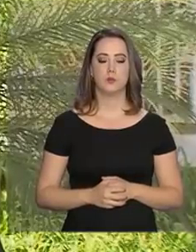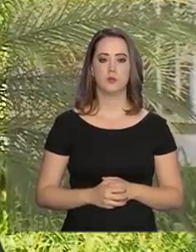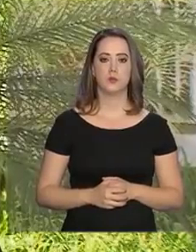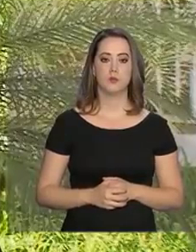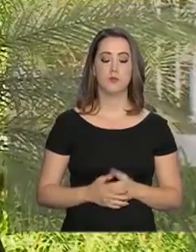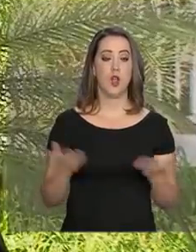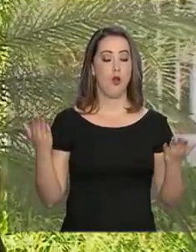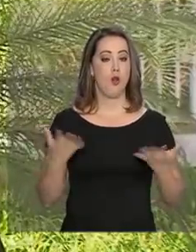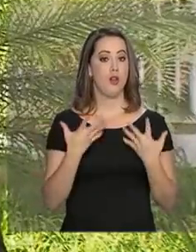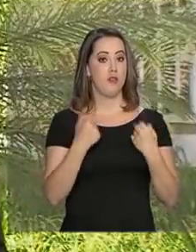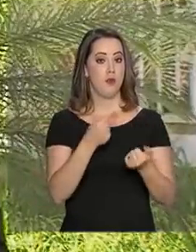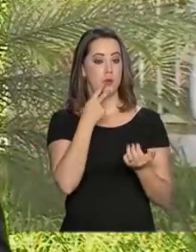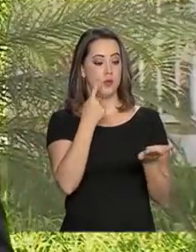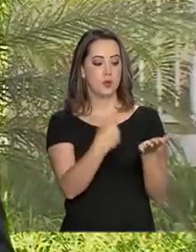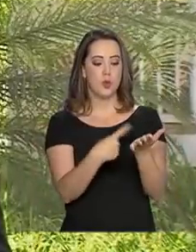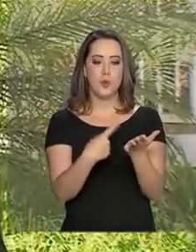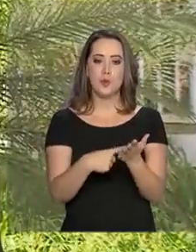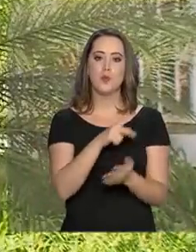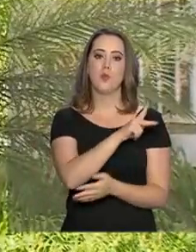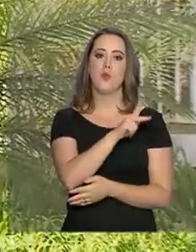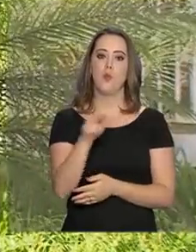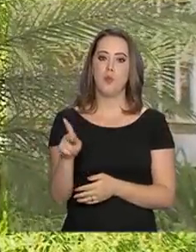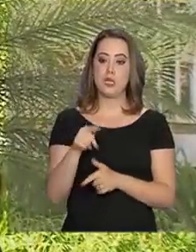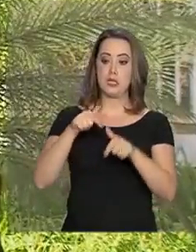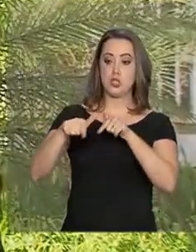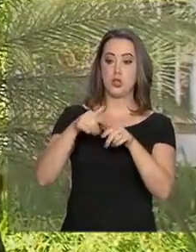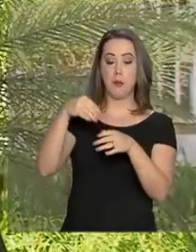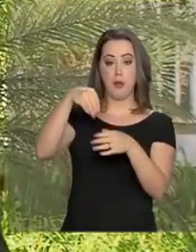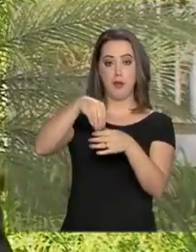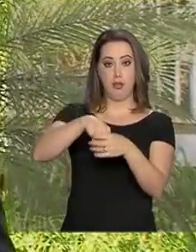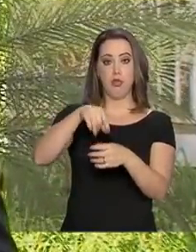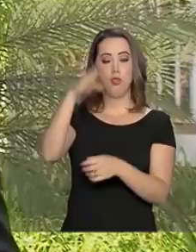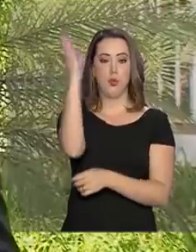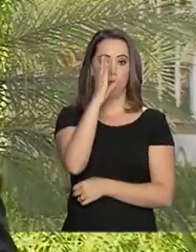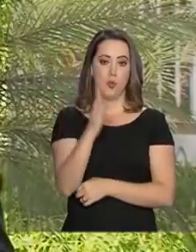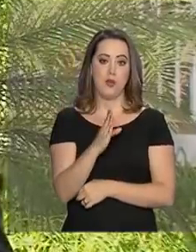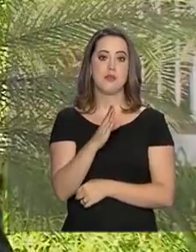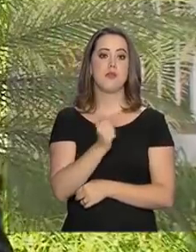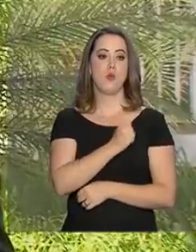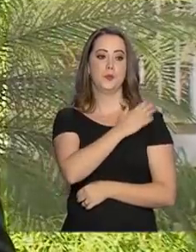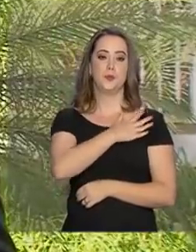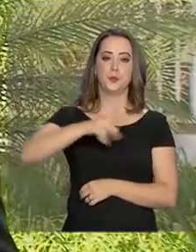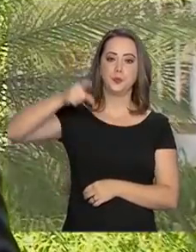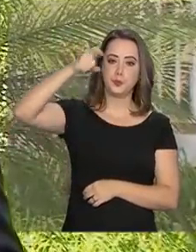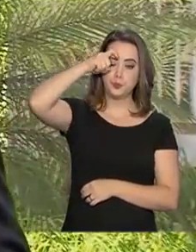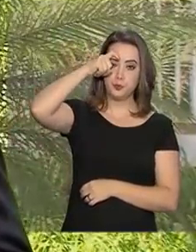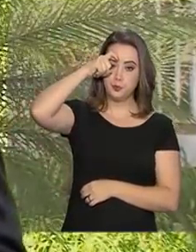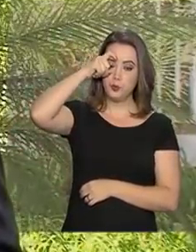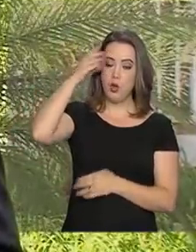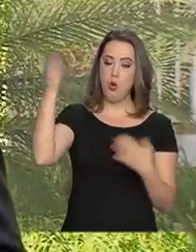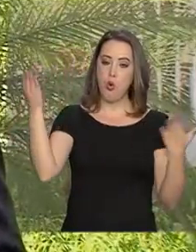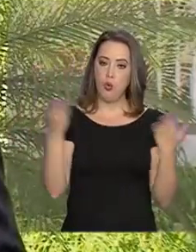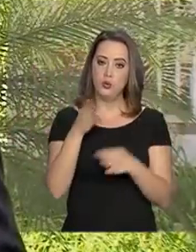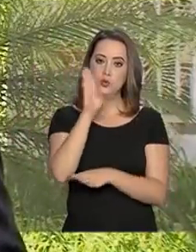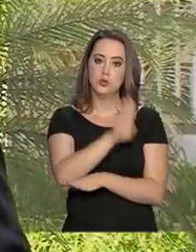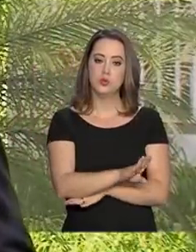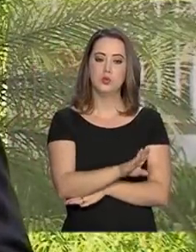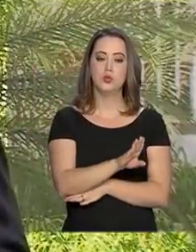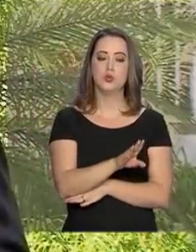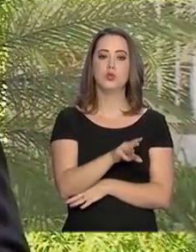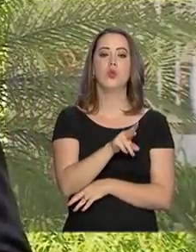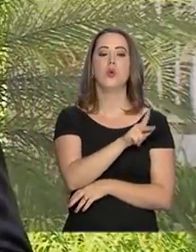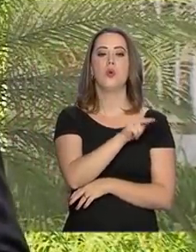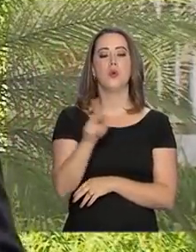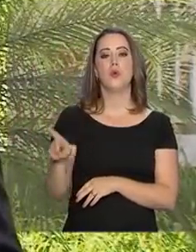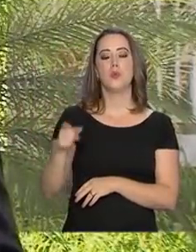Agora vamos falar sobre a agenda oficial do presidente em exercício, Hamilton Mourão. Hoje pela tarde, o presidente Hamilton